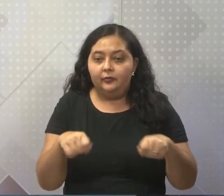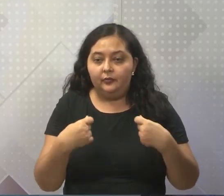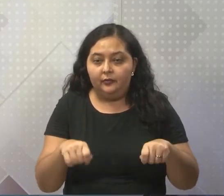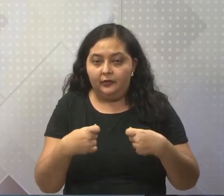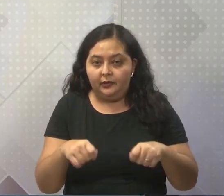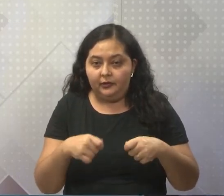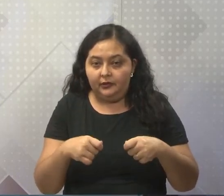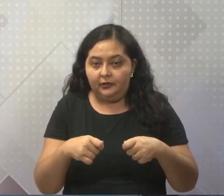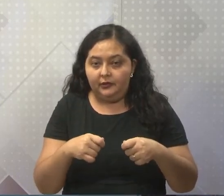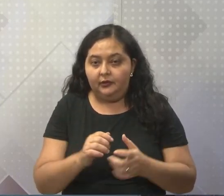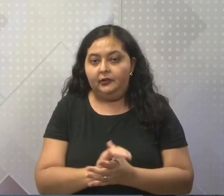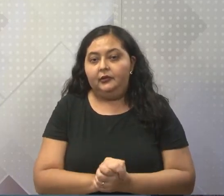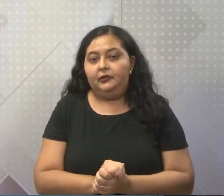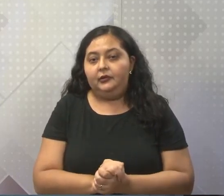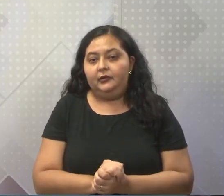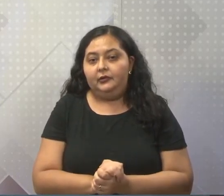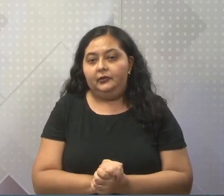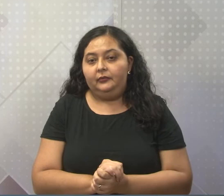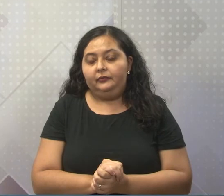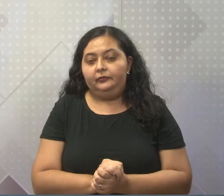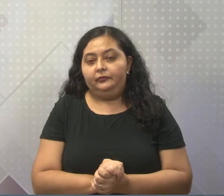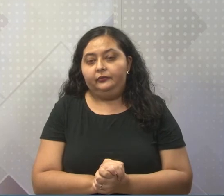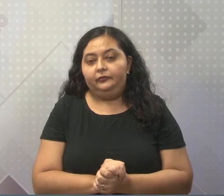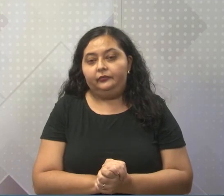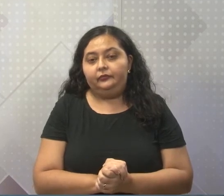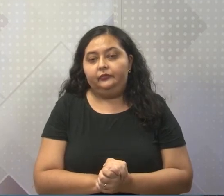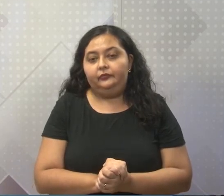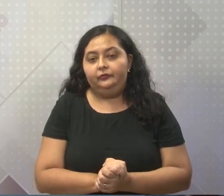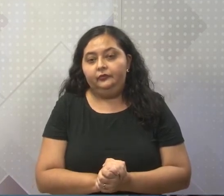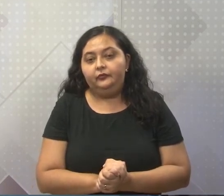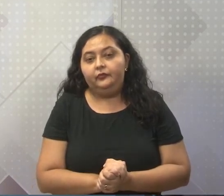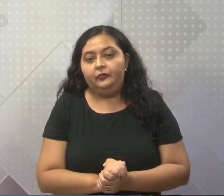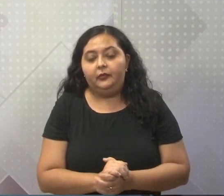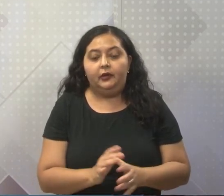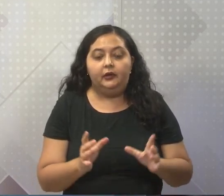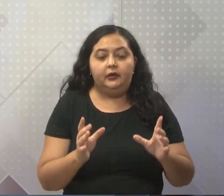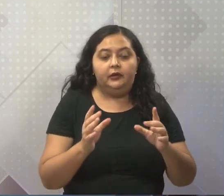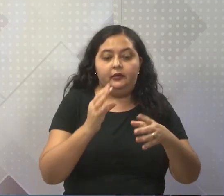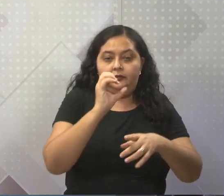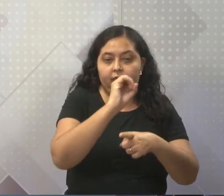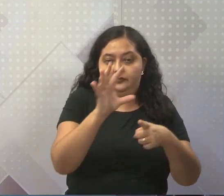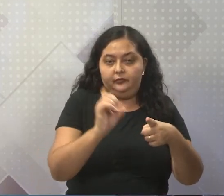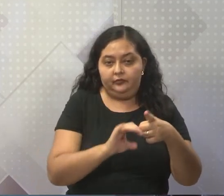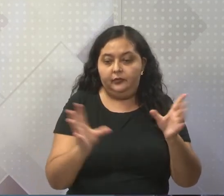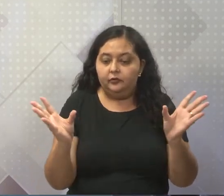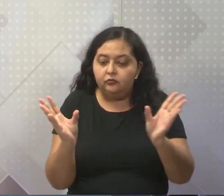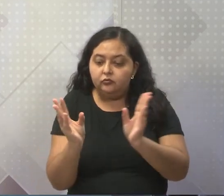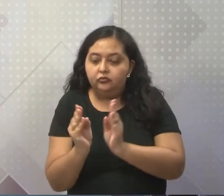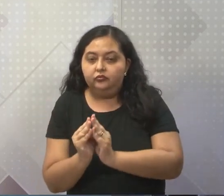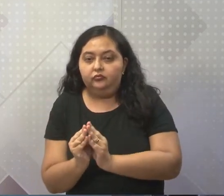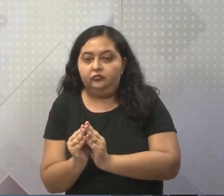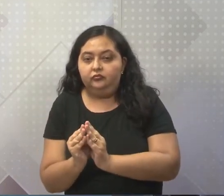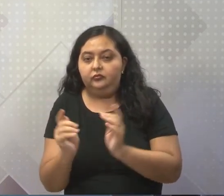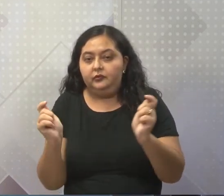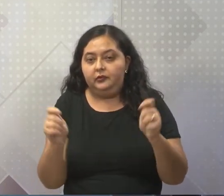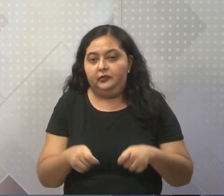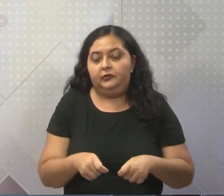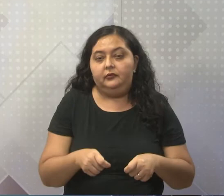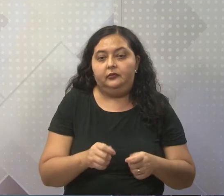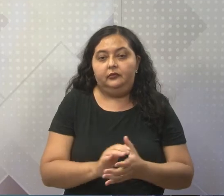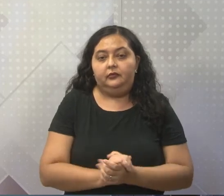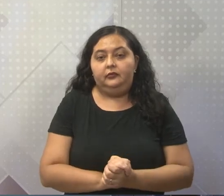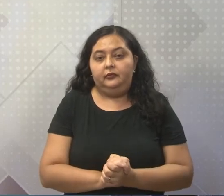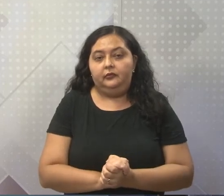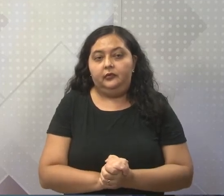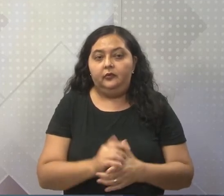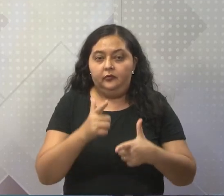dividir esta fração até chegar na fração irredutível. Vamos começar. Eu posso